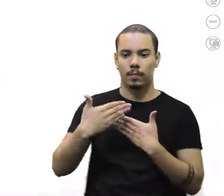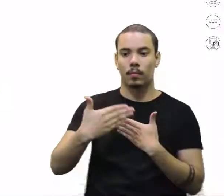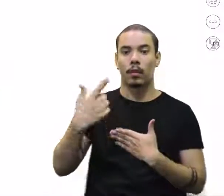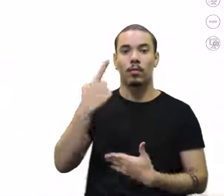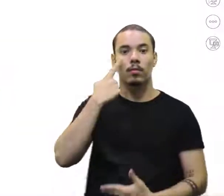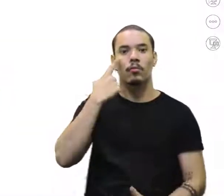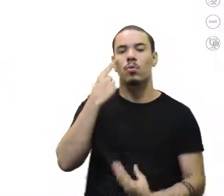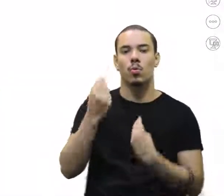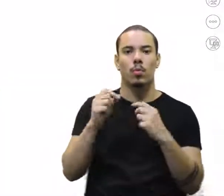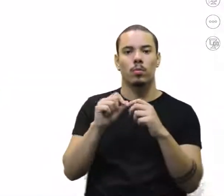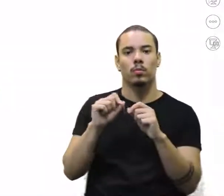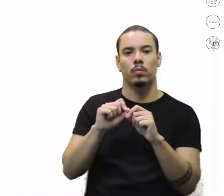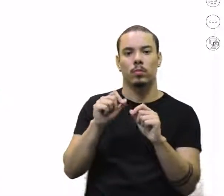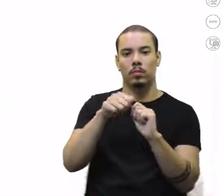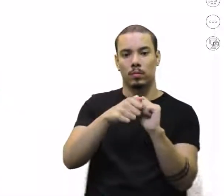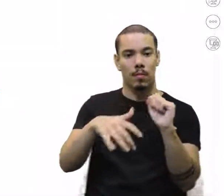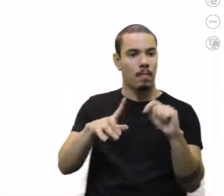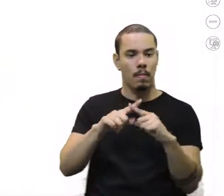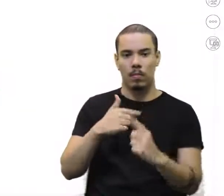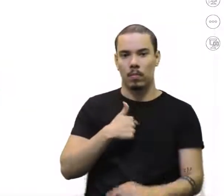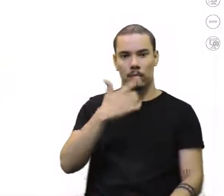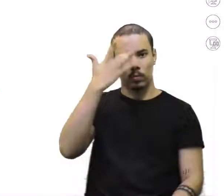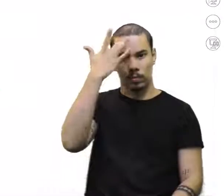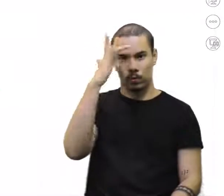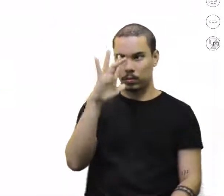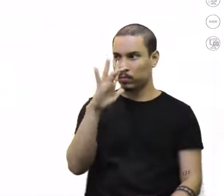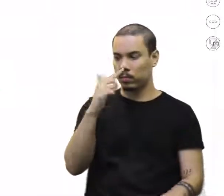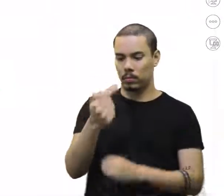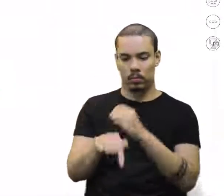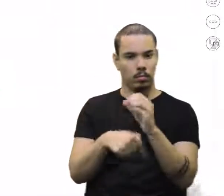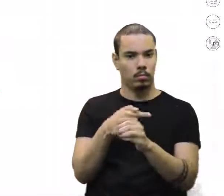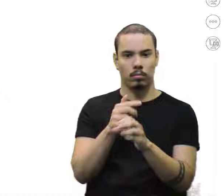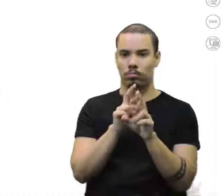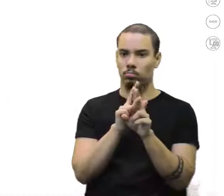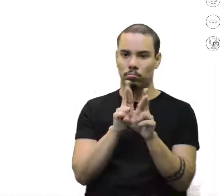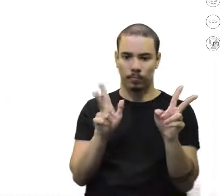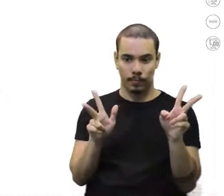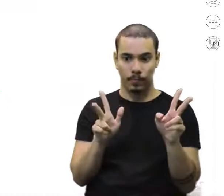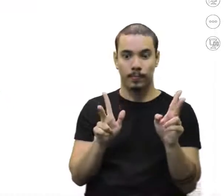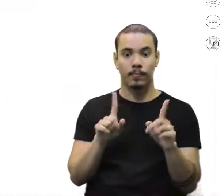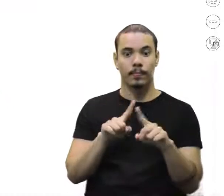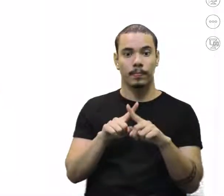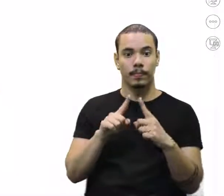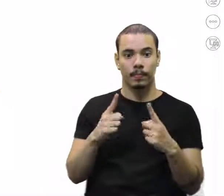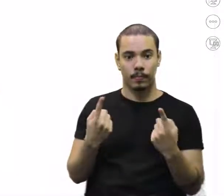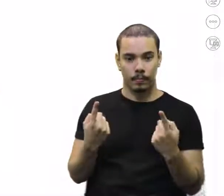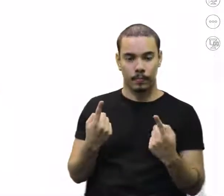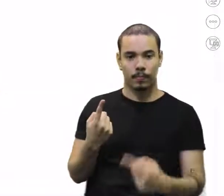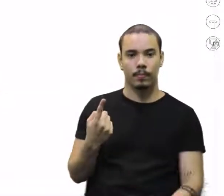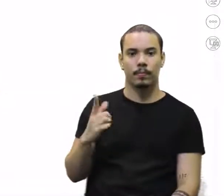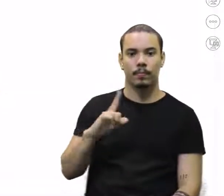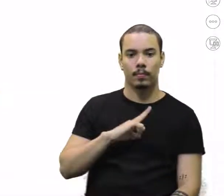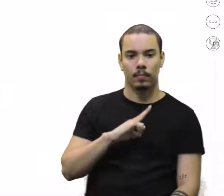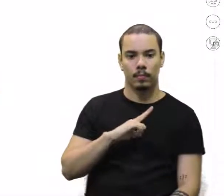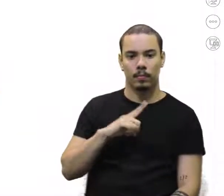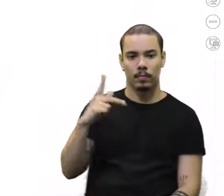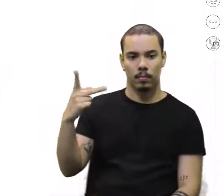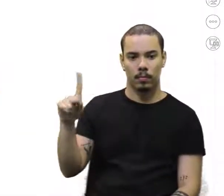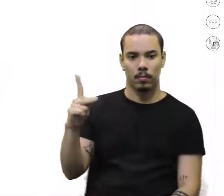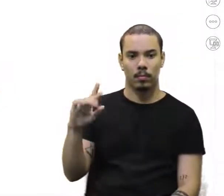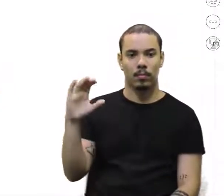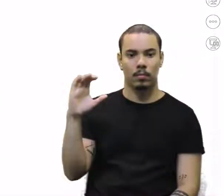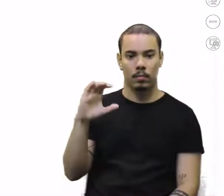ou a ramificações. Mas eu não tenho átomos diferentes. Já aqui, ó, eu tenho